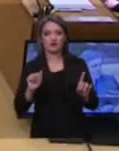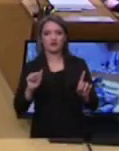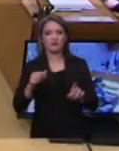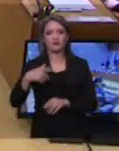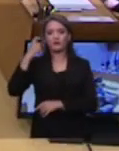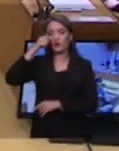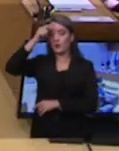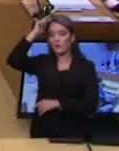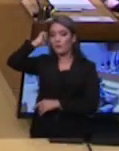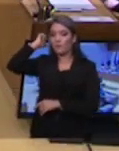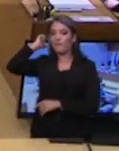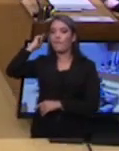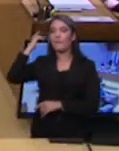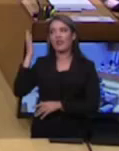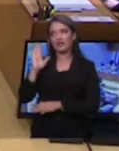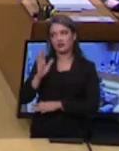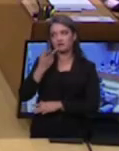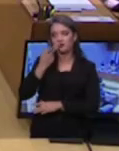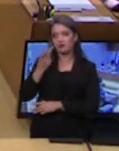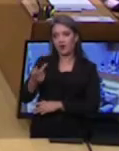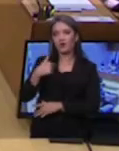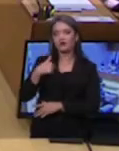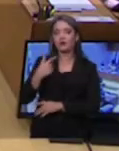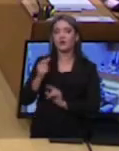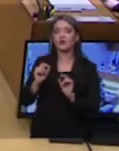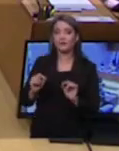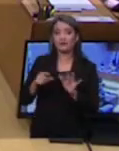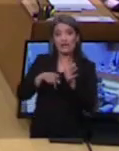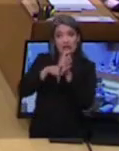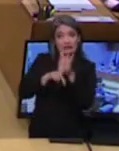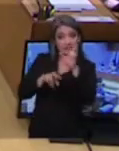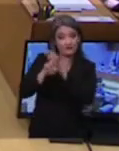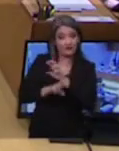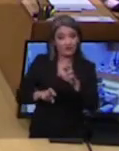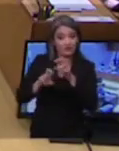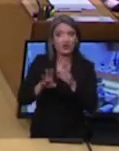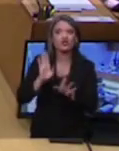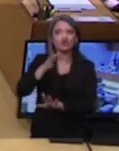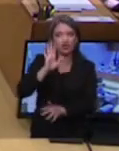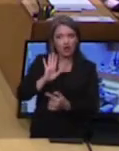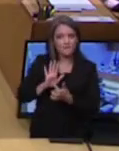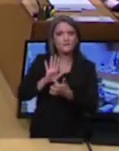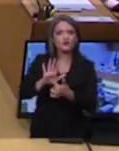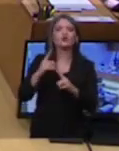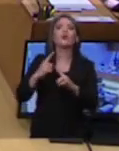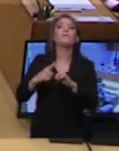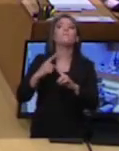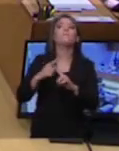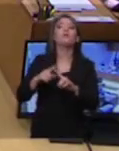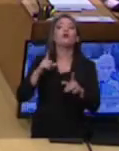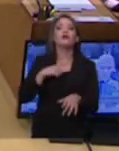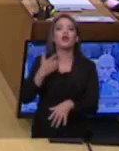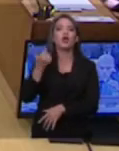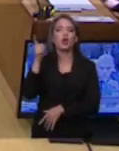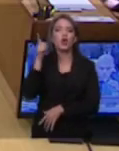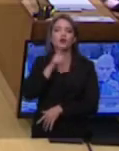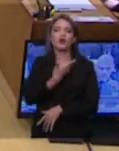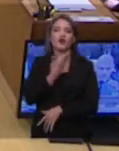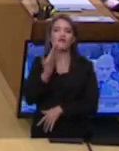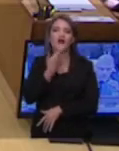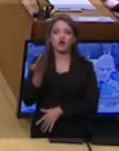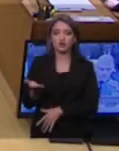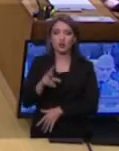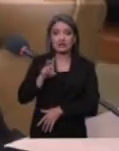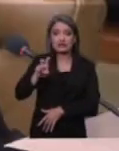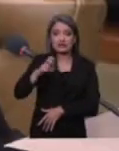que Vossa Excelência entrou, nesse caso, as investigações demonstram claramente o porquê houve essa facilidade. 5